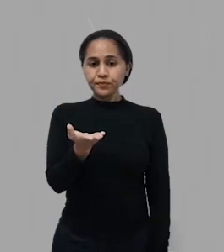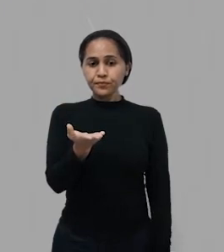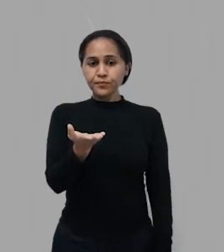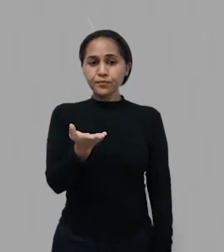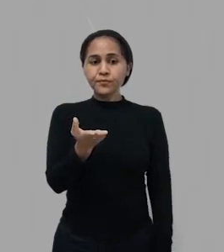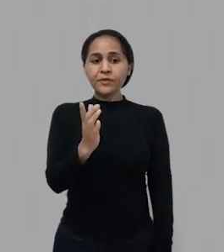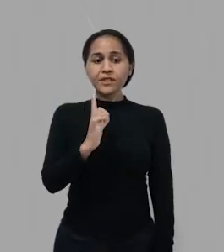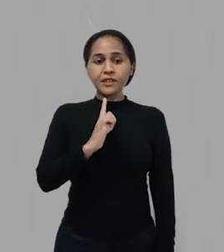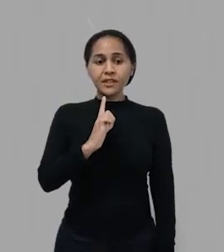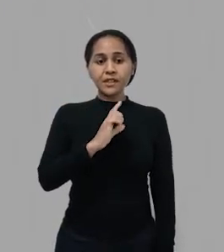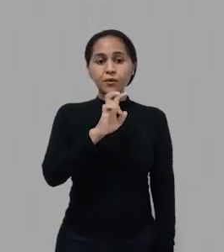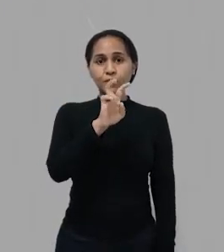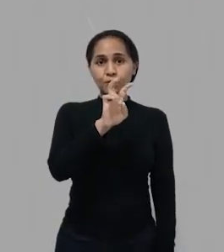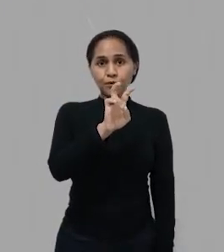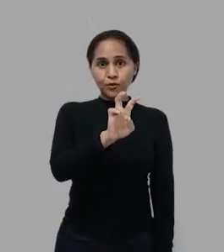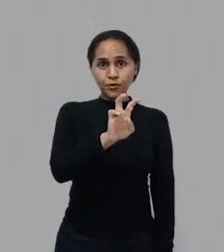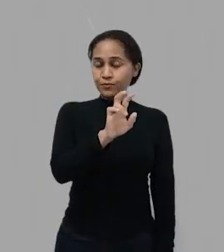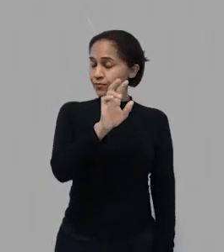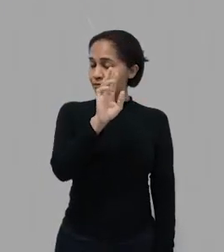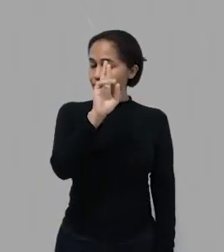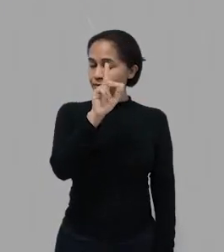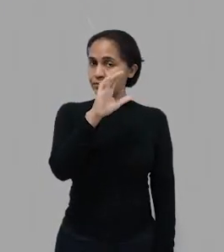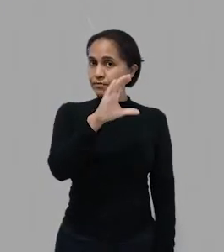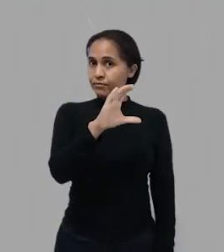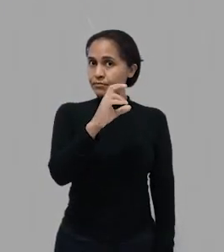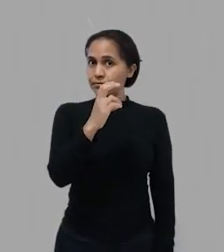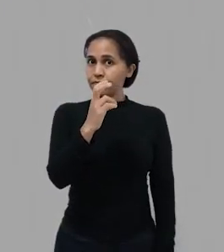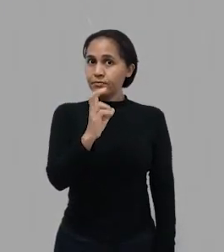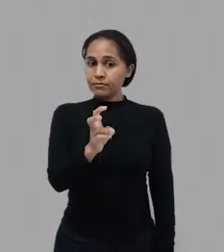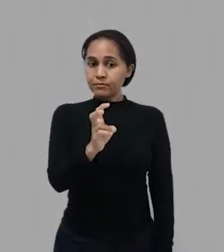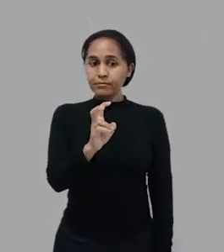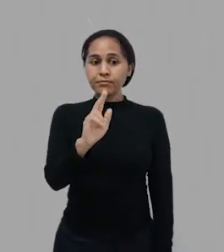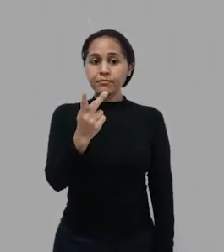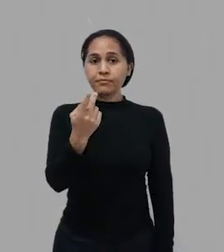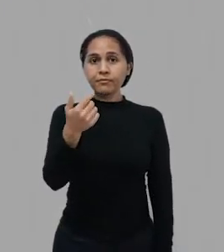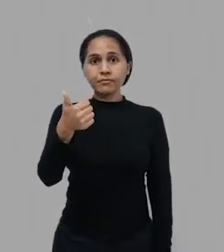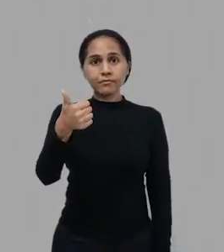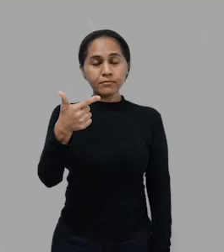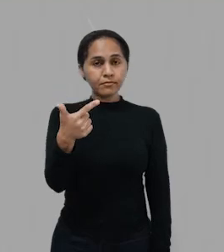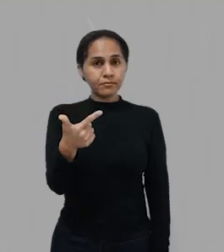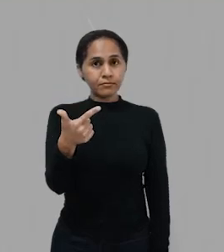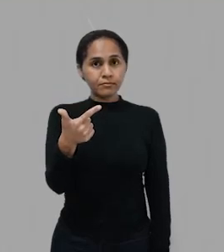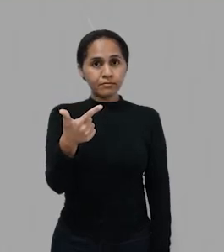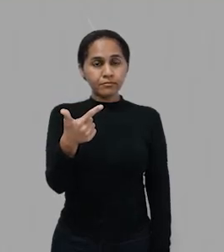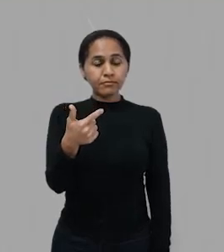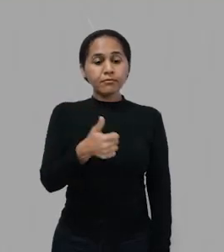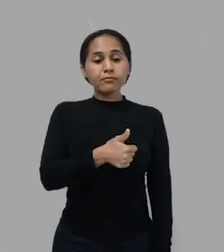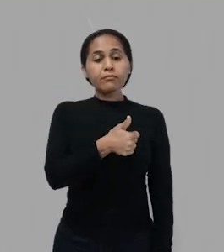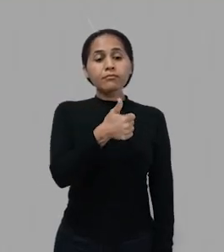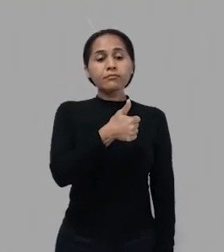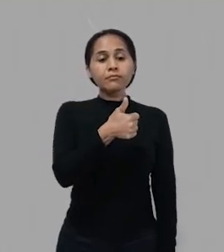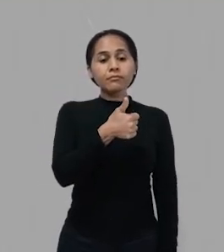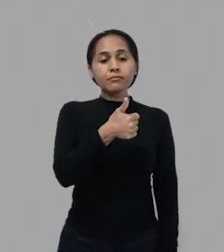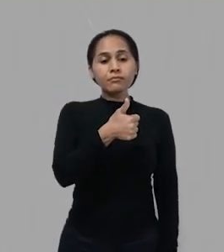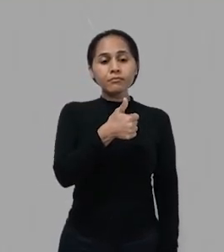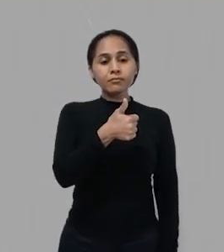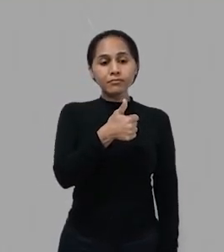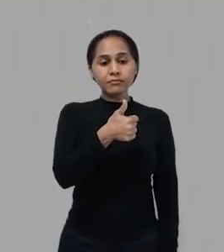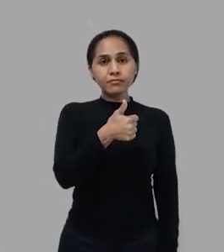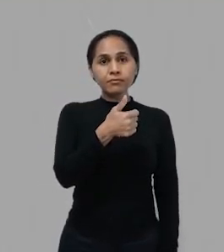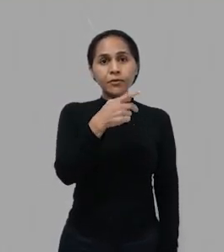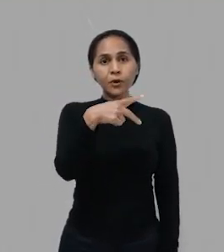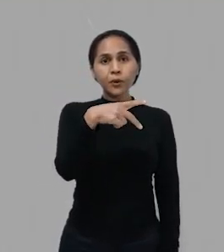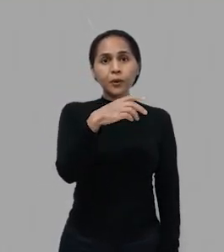5 carbonos e 12 hidrogênios. Nós temos como primeiro composto o